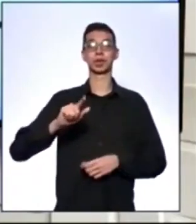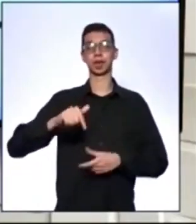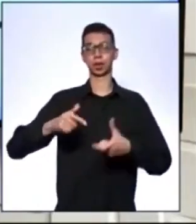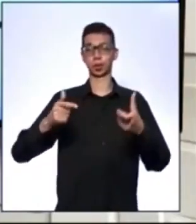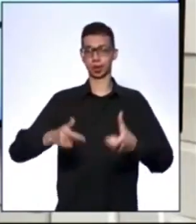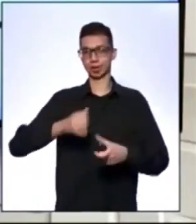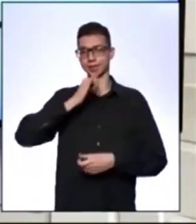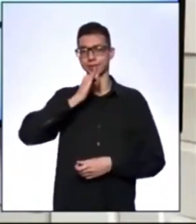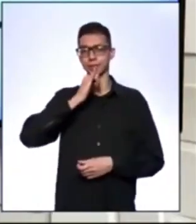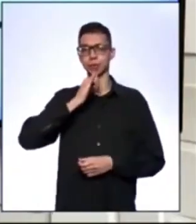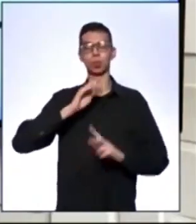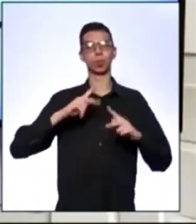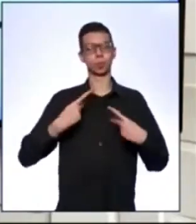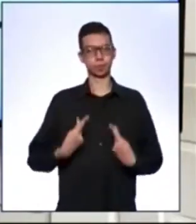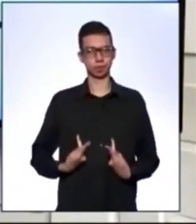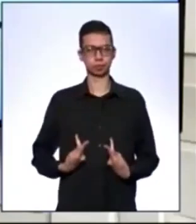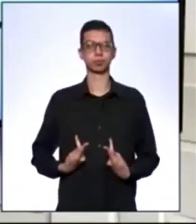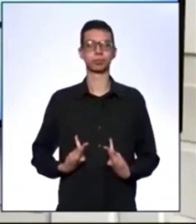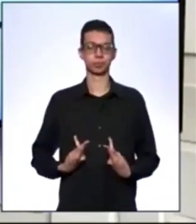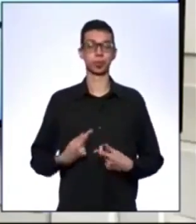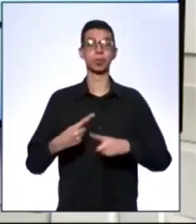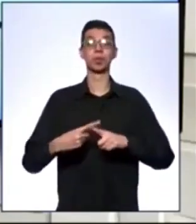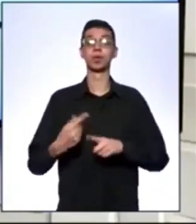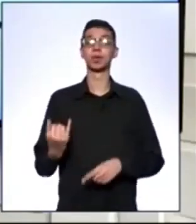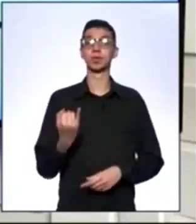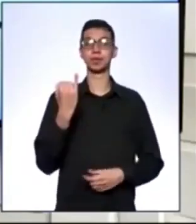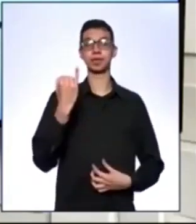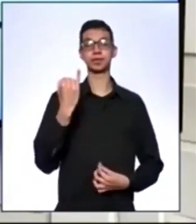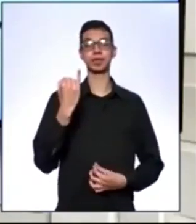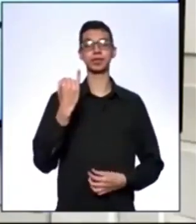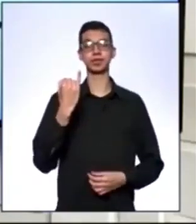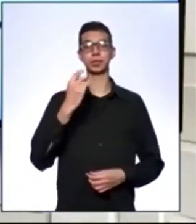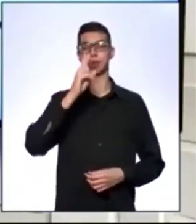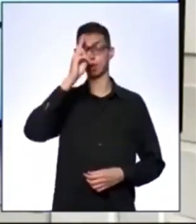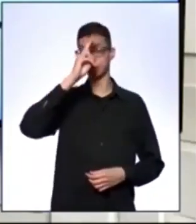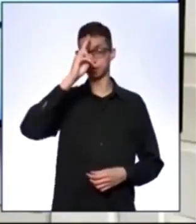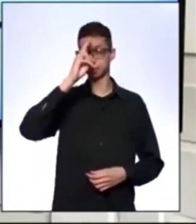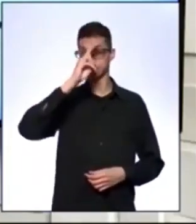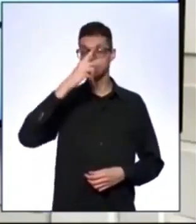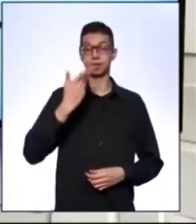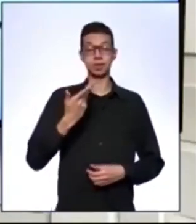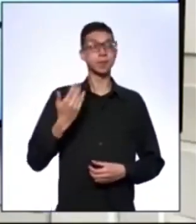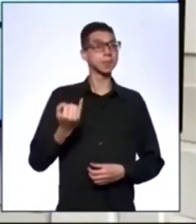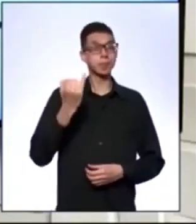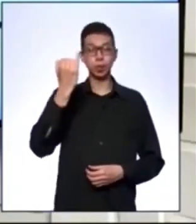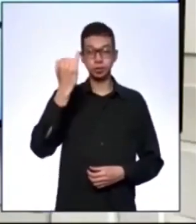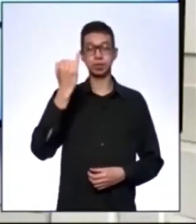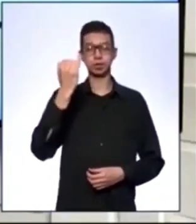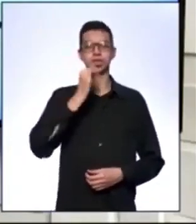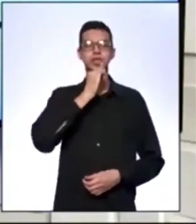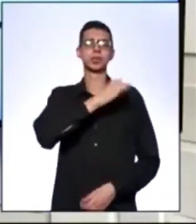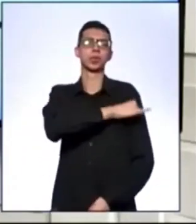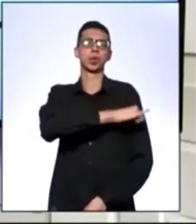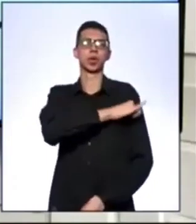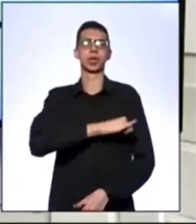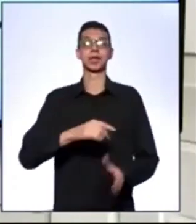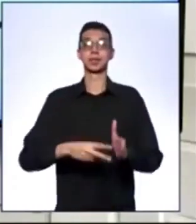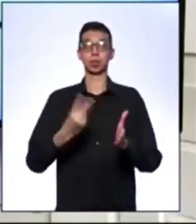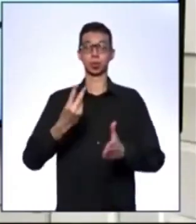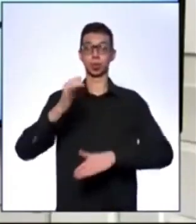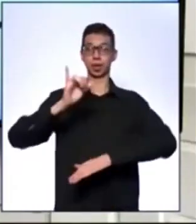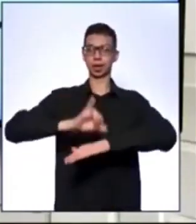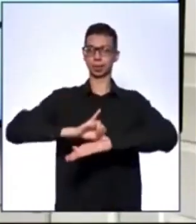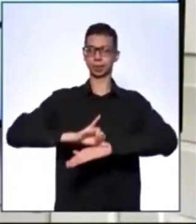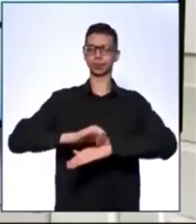humanidade. Por que, Janfuso? Muita importância histórica, muita importância histórica. Rio de Janeiro é a nossa segunda capital,